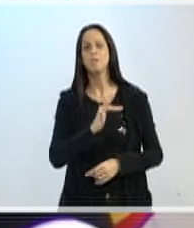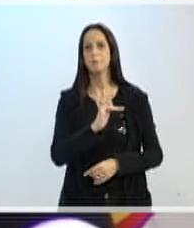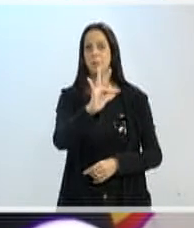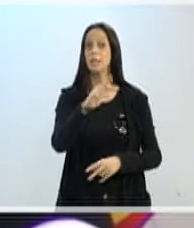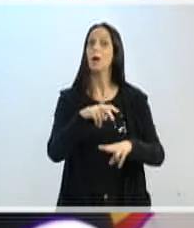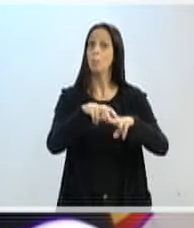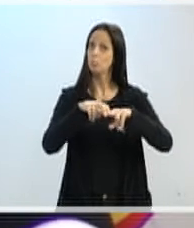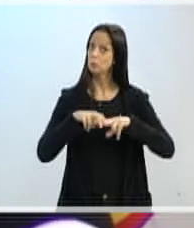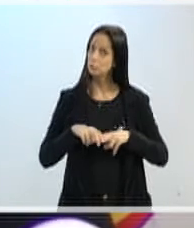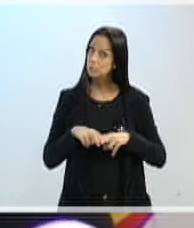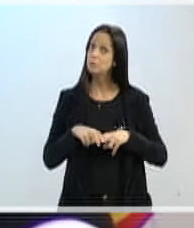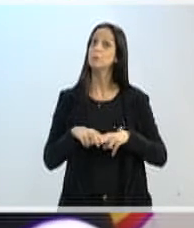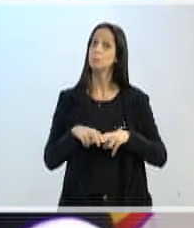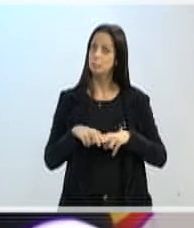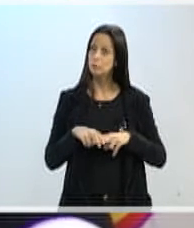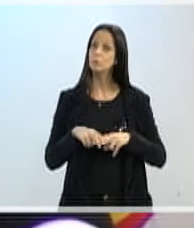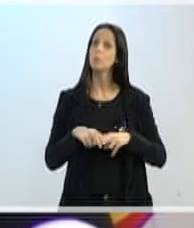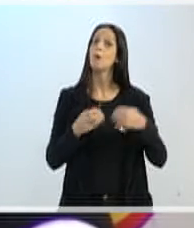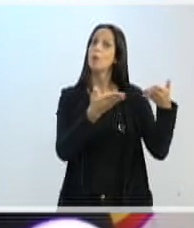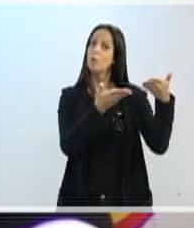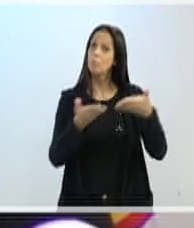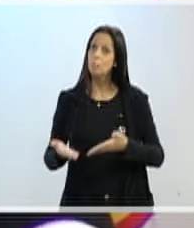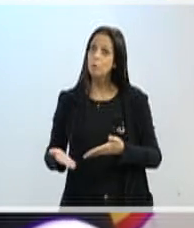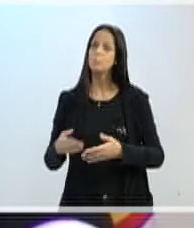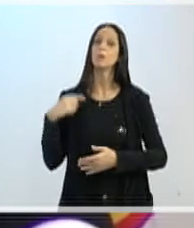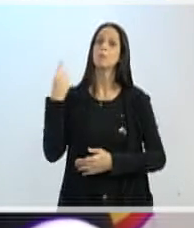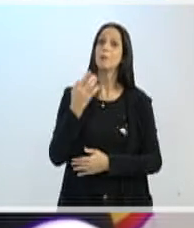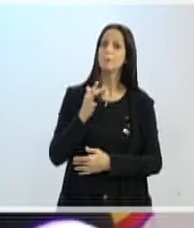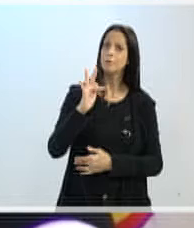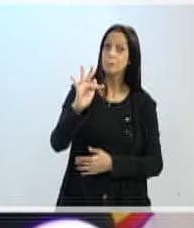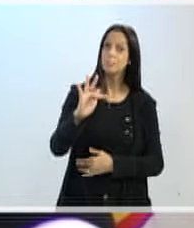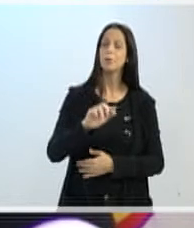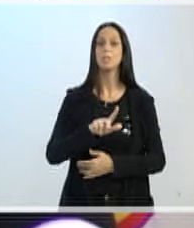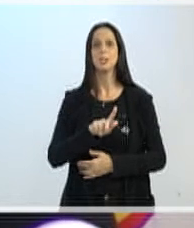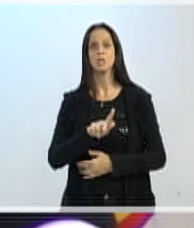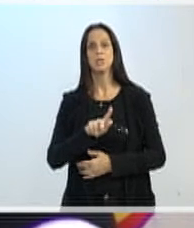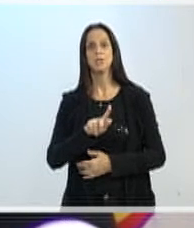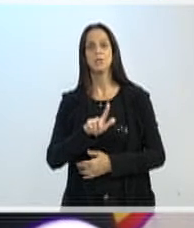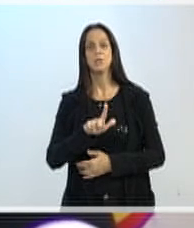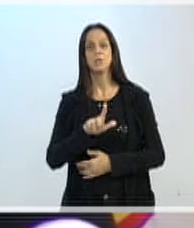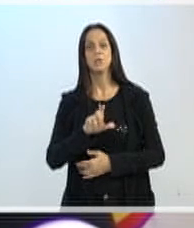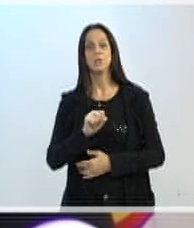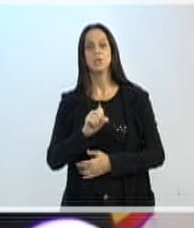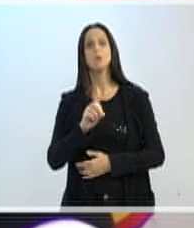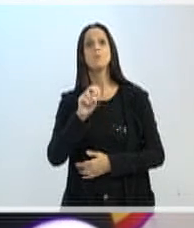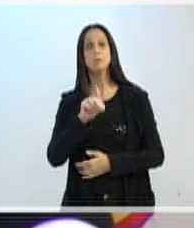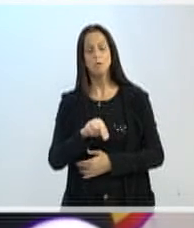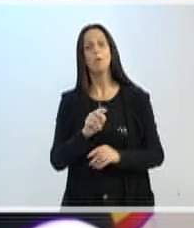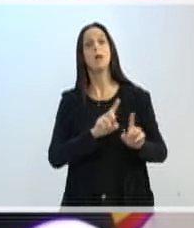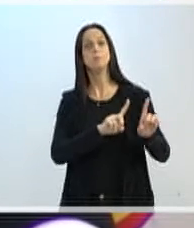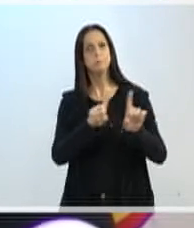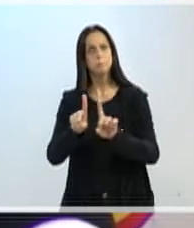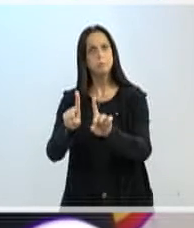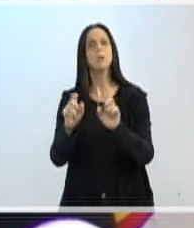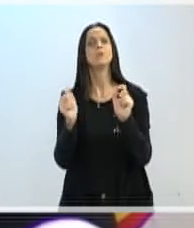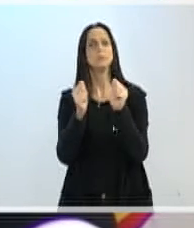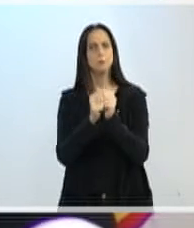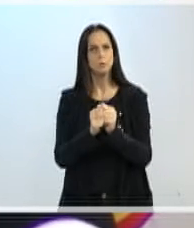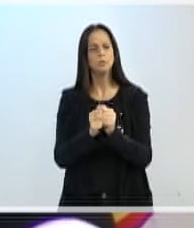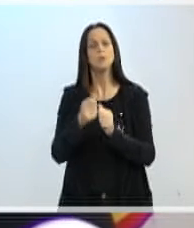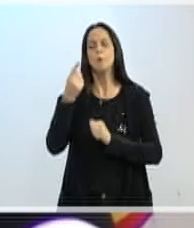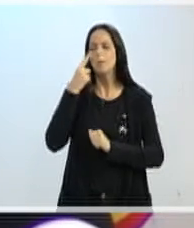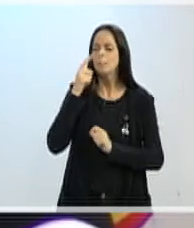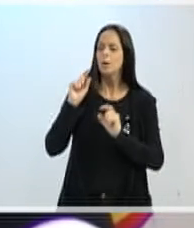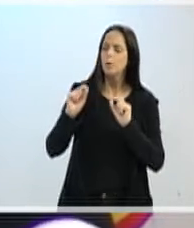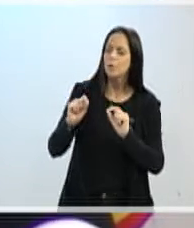isso convidei o deputado federal Gilson Marques, e ele está me acompanhando nessa caminhada para atender as